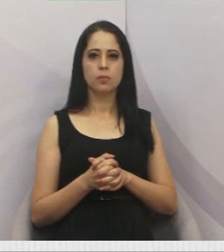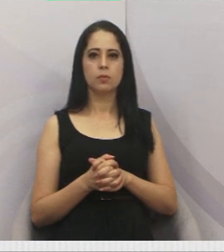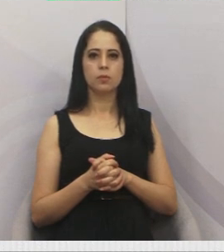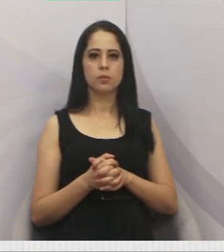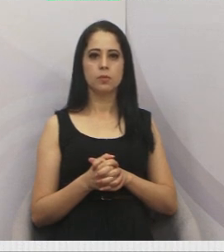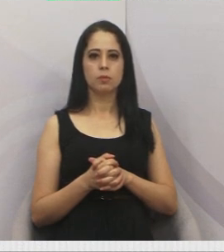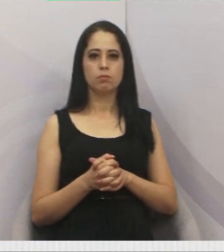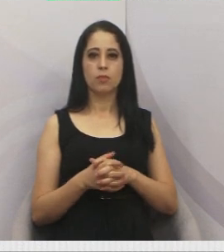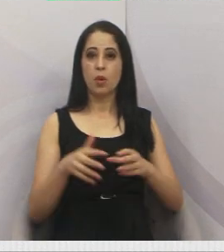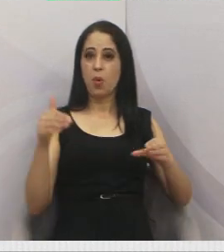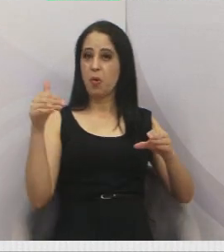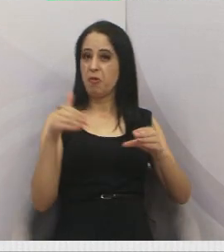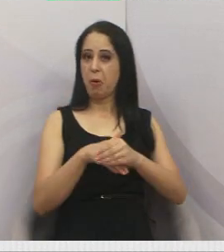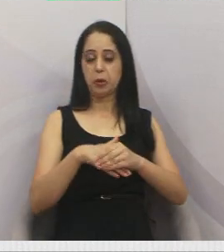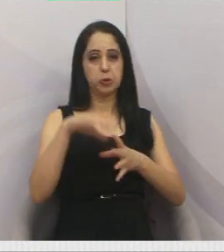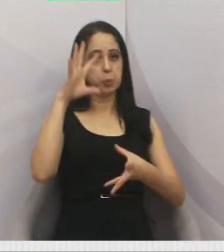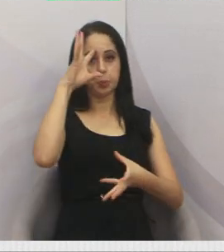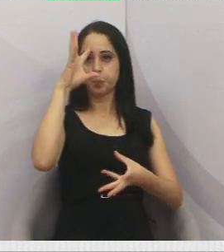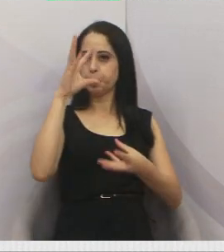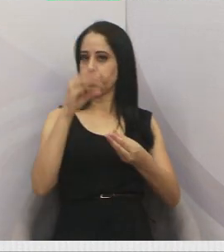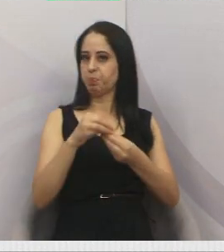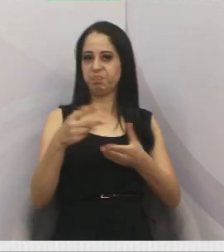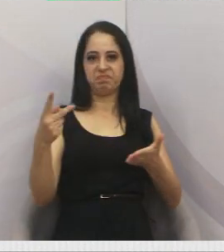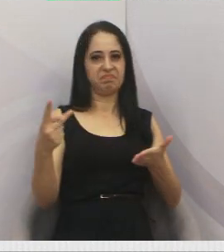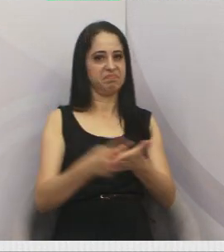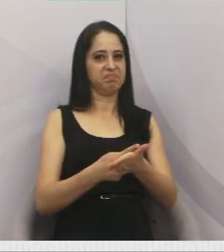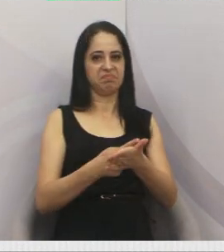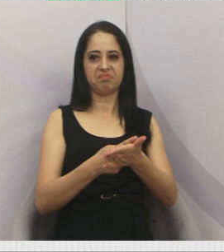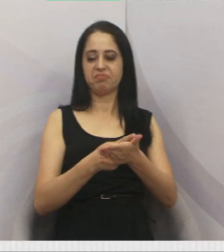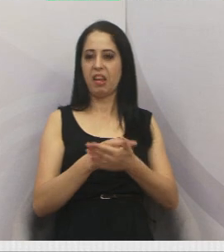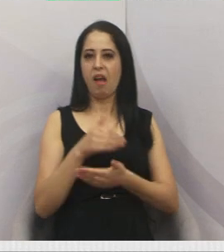Voto totalmente inconclusivo.